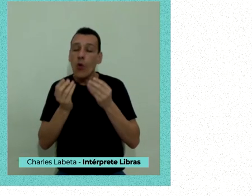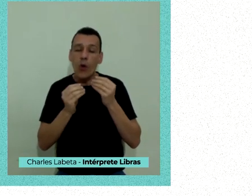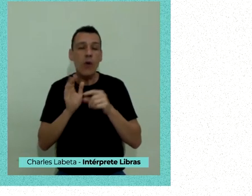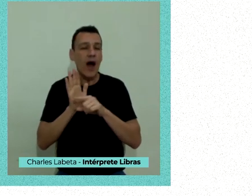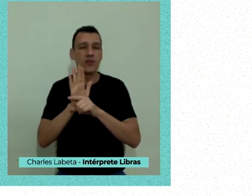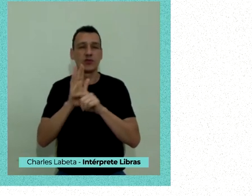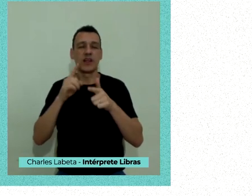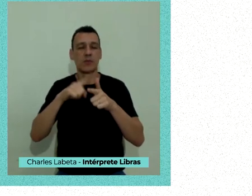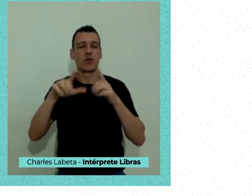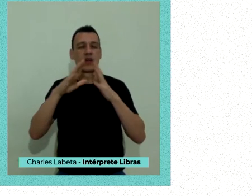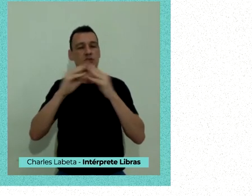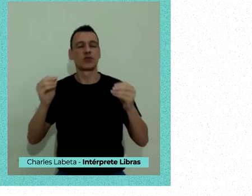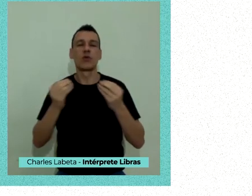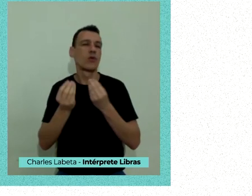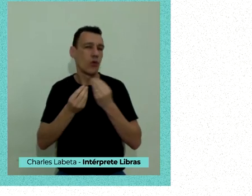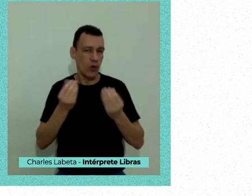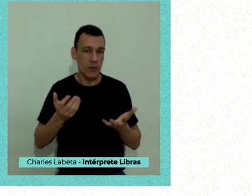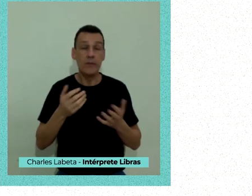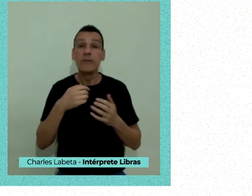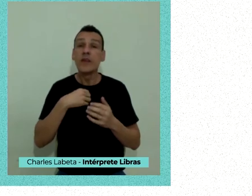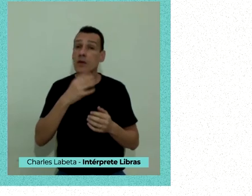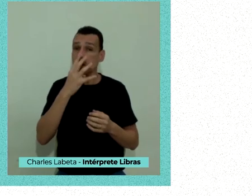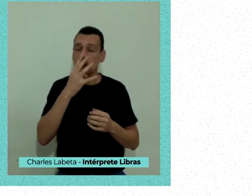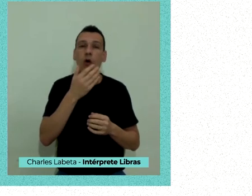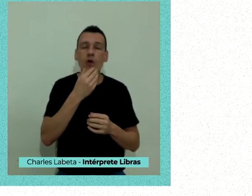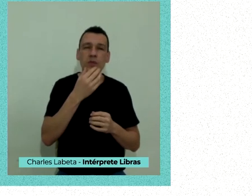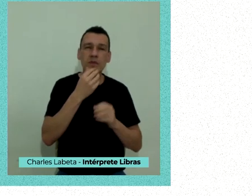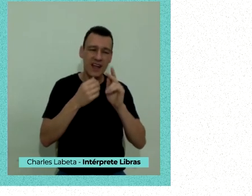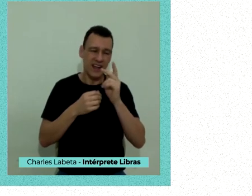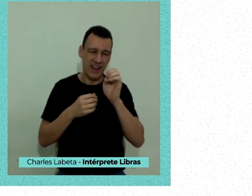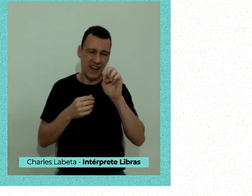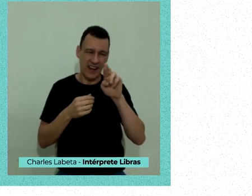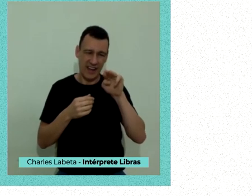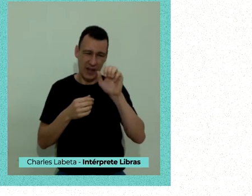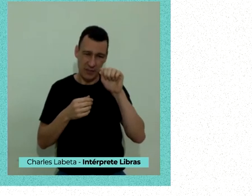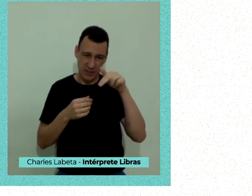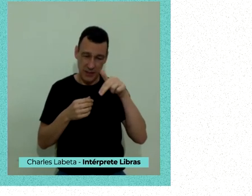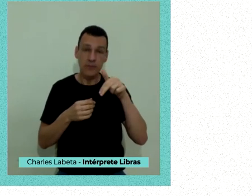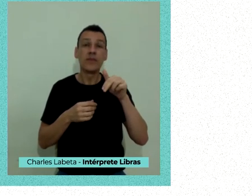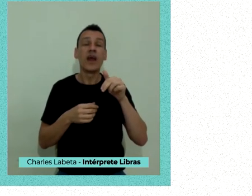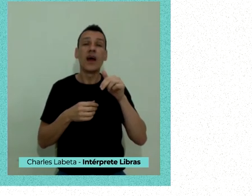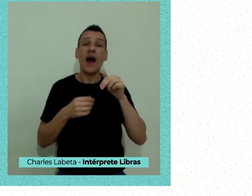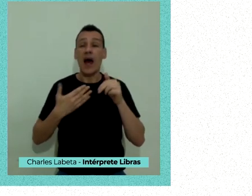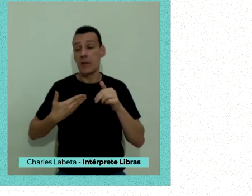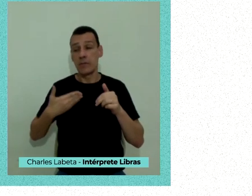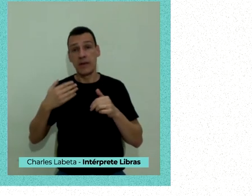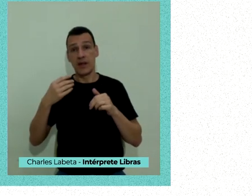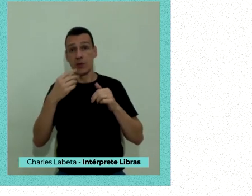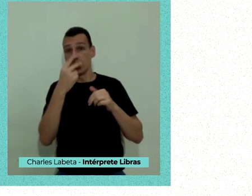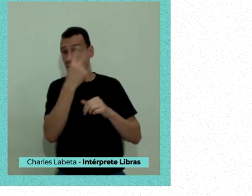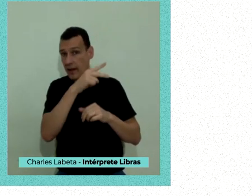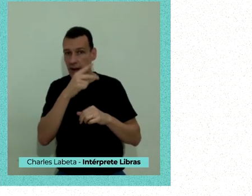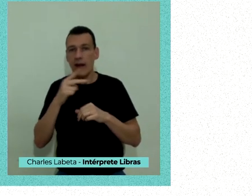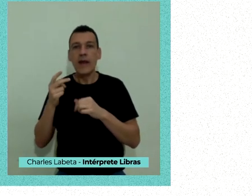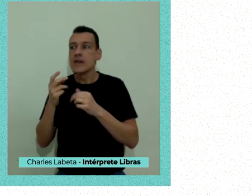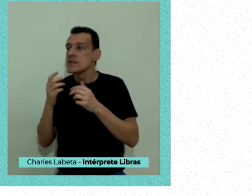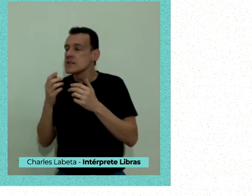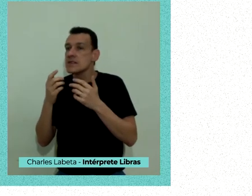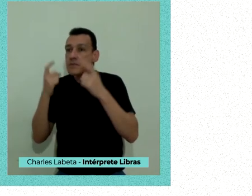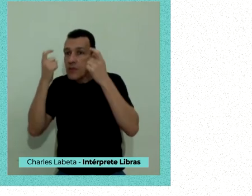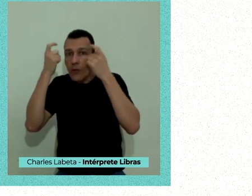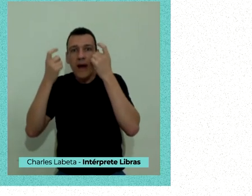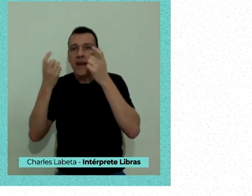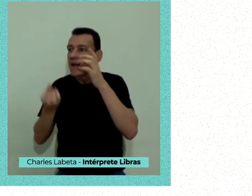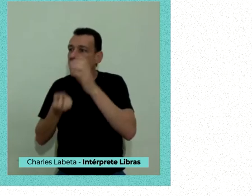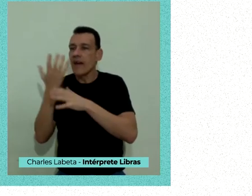se mobilizaram para construir um software que favorecesse a possibilidade de aprendizado e de programação para